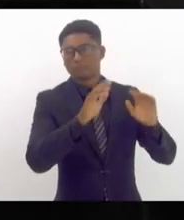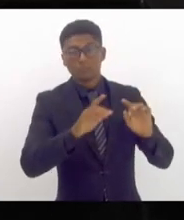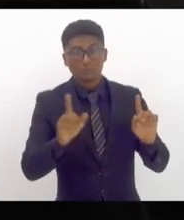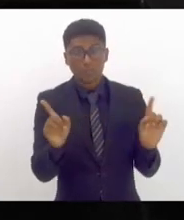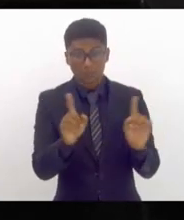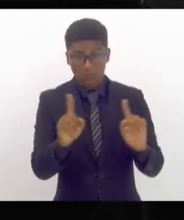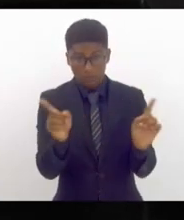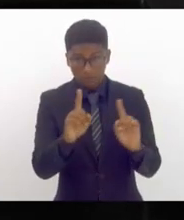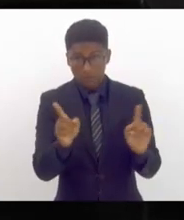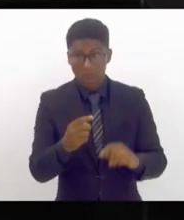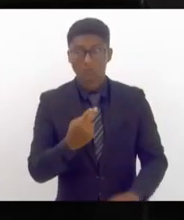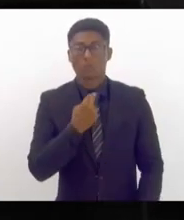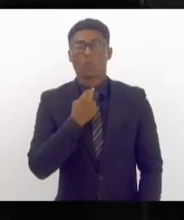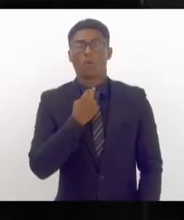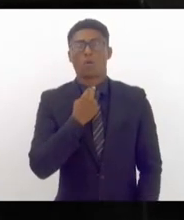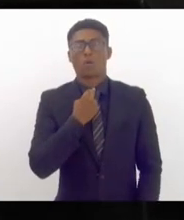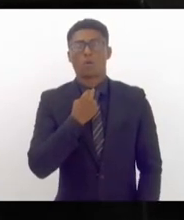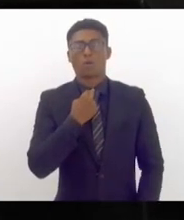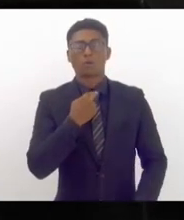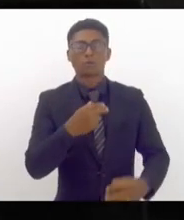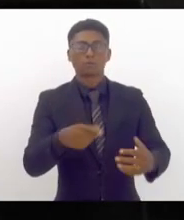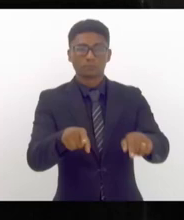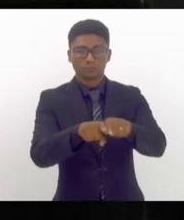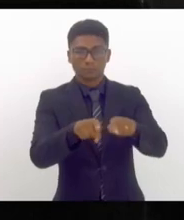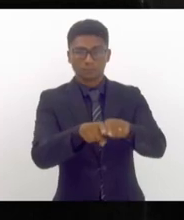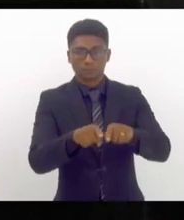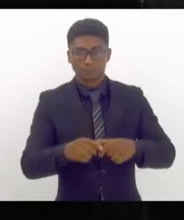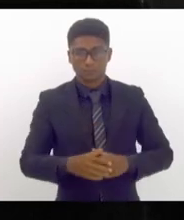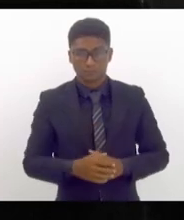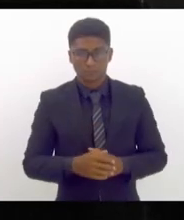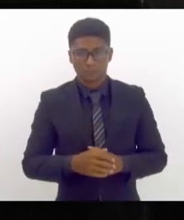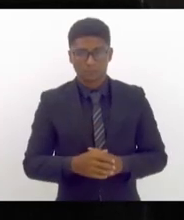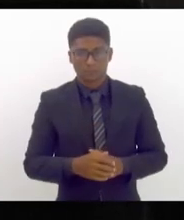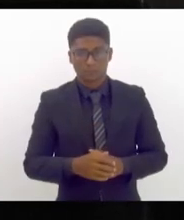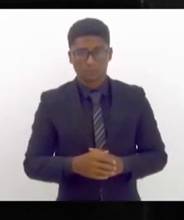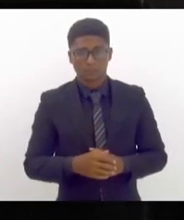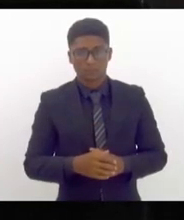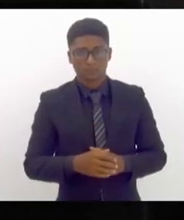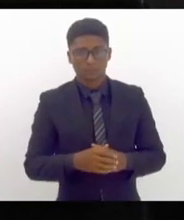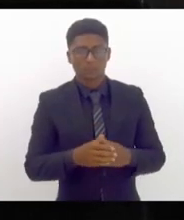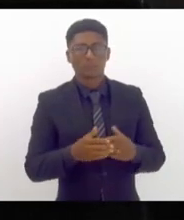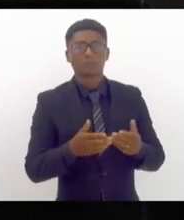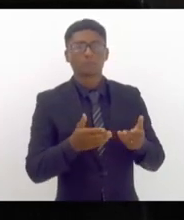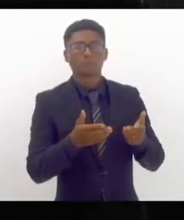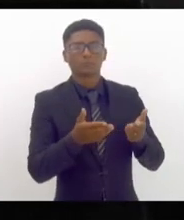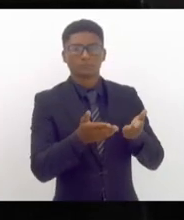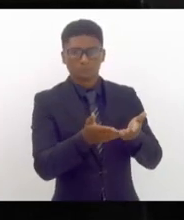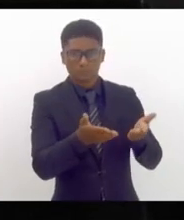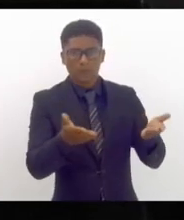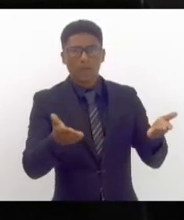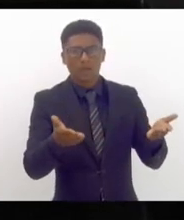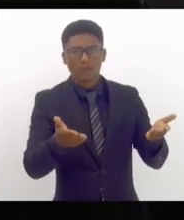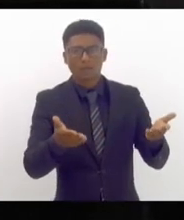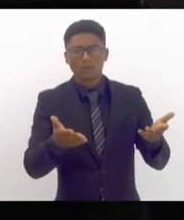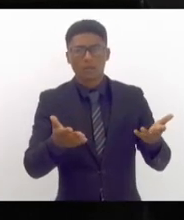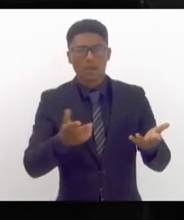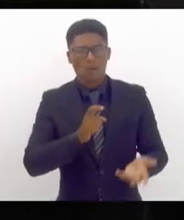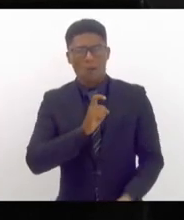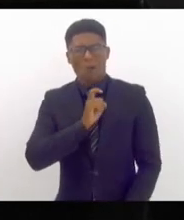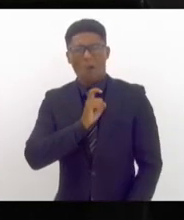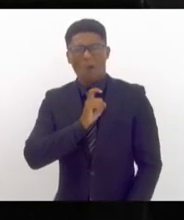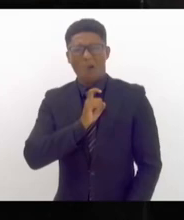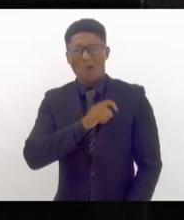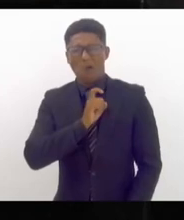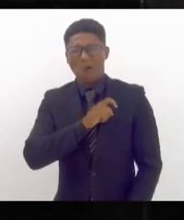anistiar aqueles e aquelas que se promoveram toda essa lógica do ódio, toda